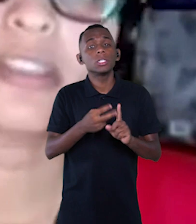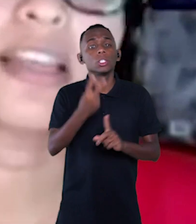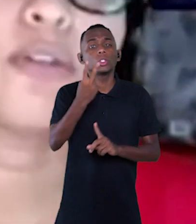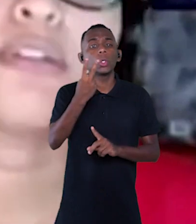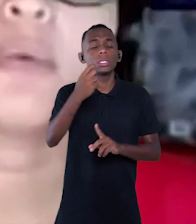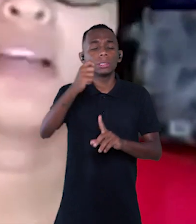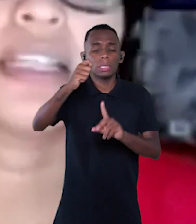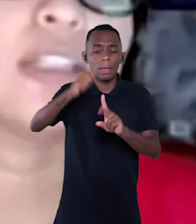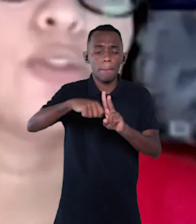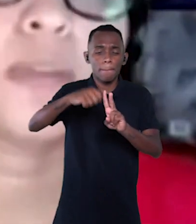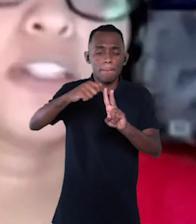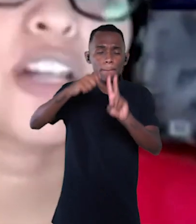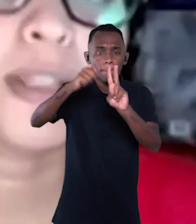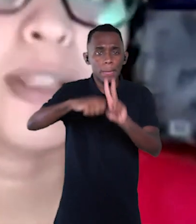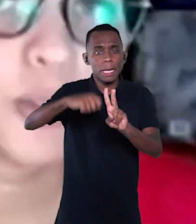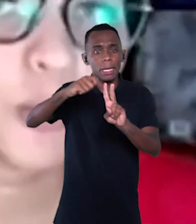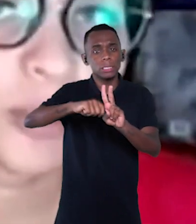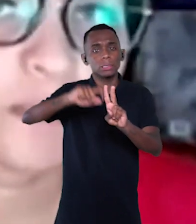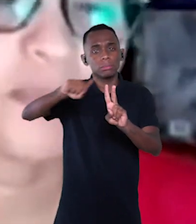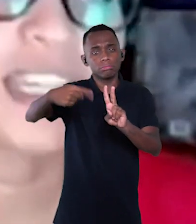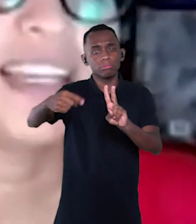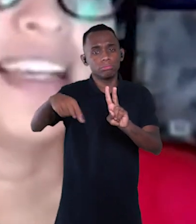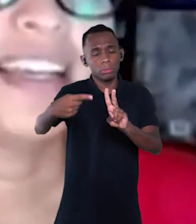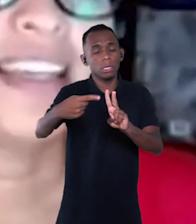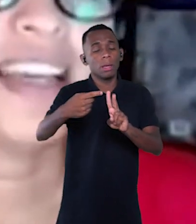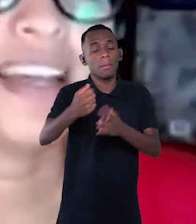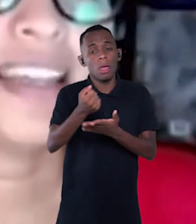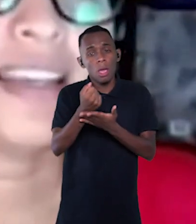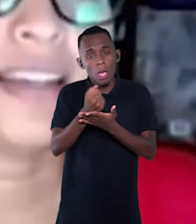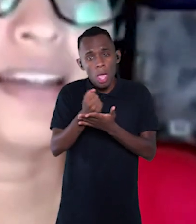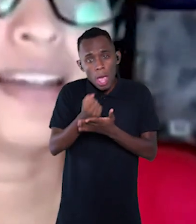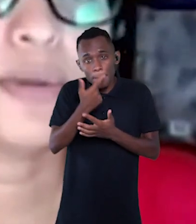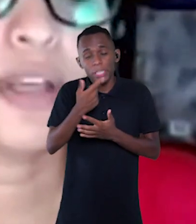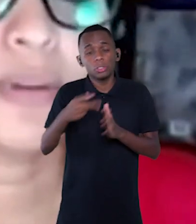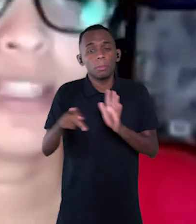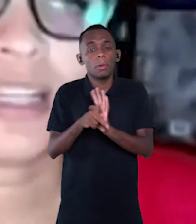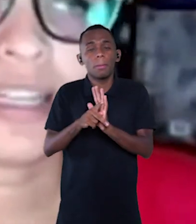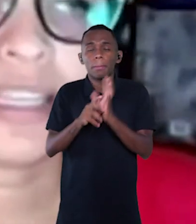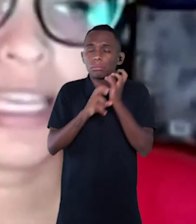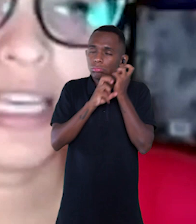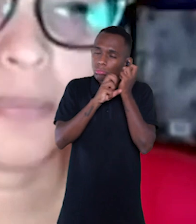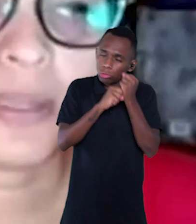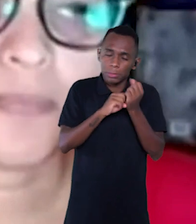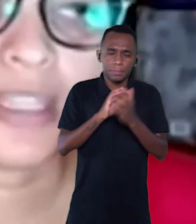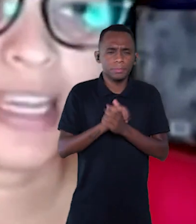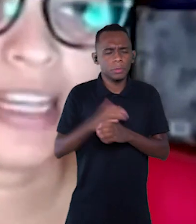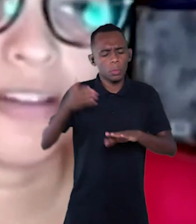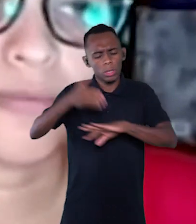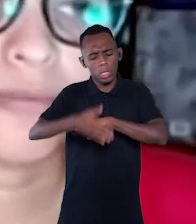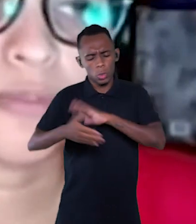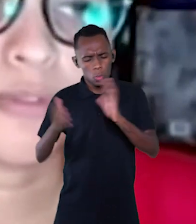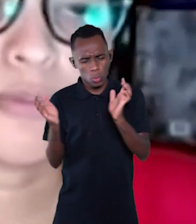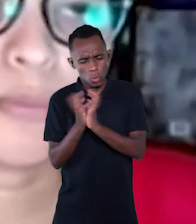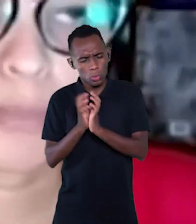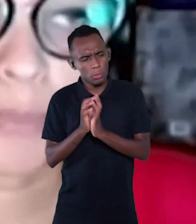2 meses renovar uma receita de um medicamento para dormir. E aí eu entrei na equipe, e aí ela me